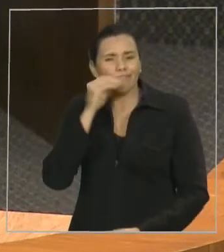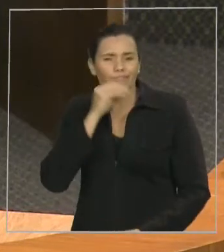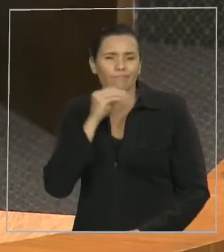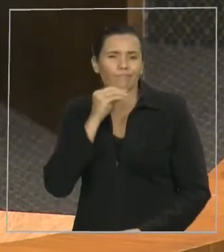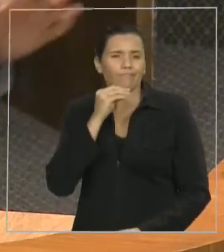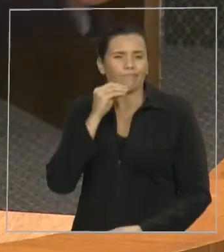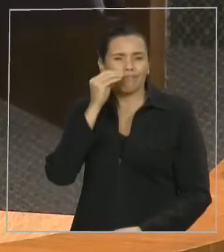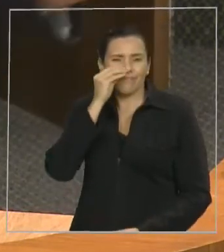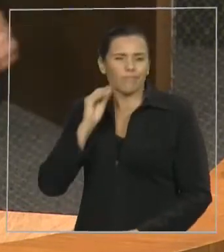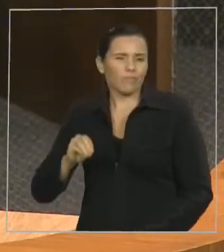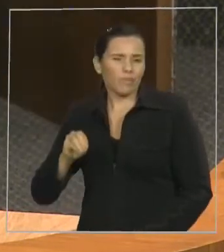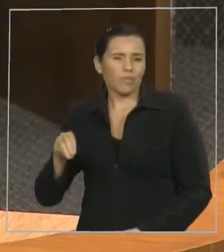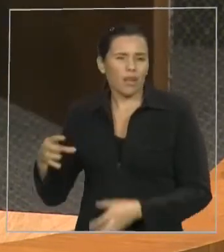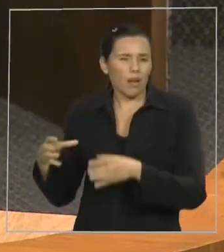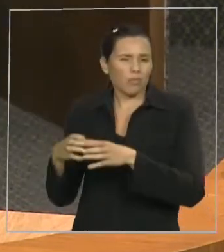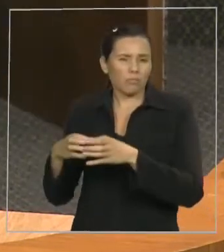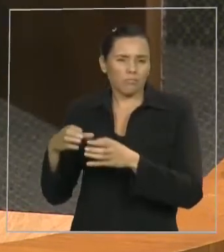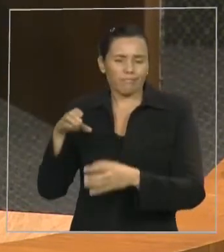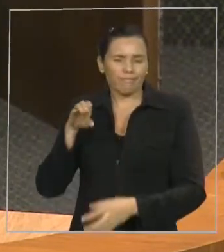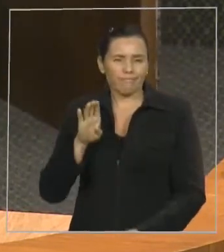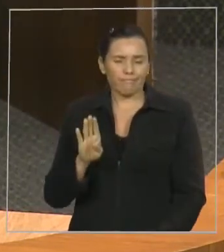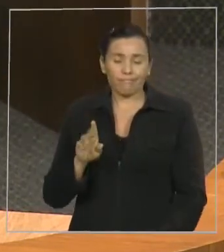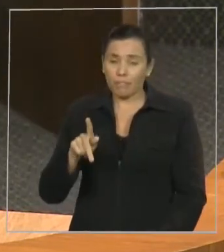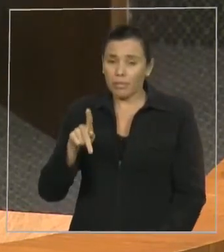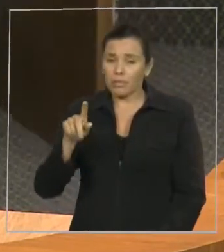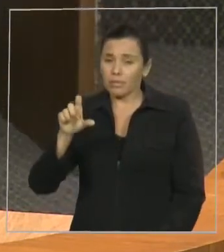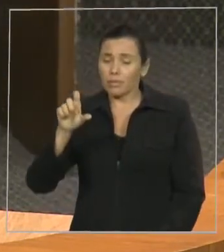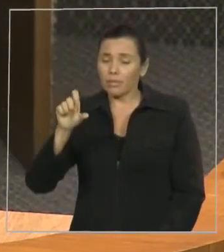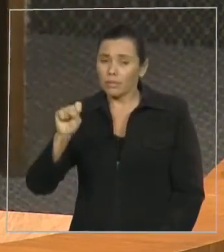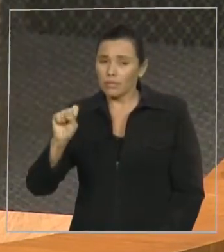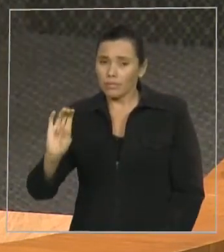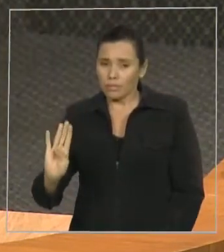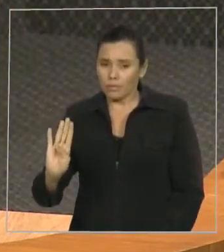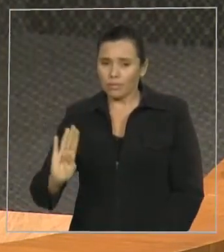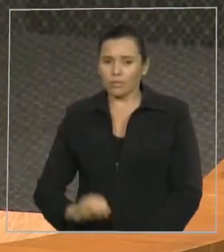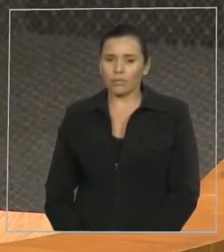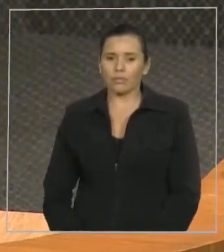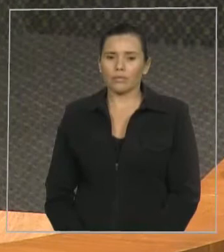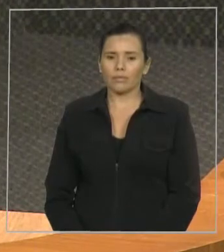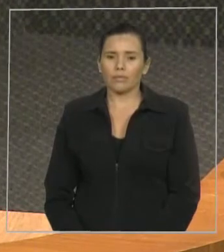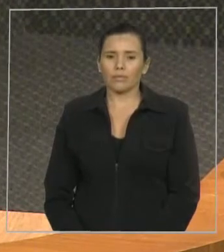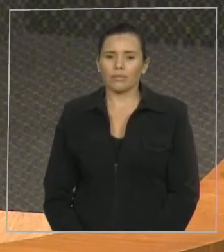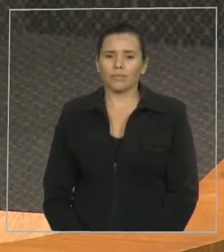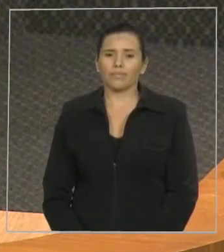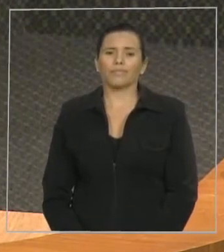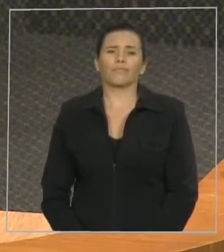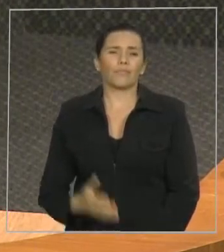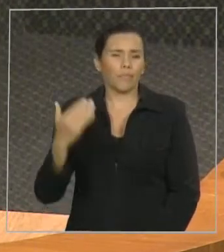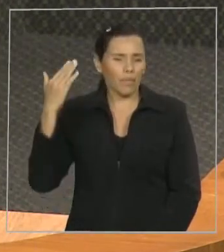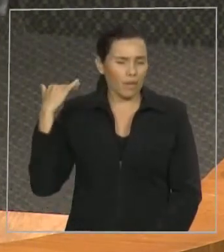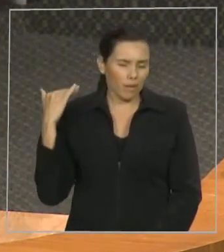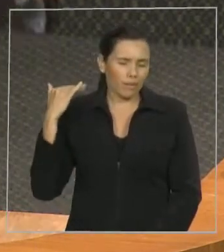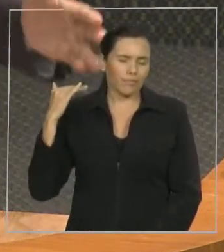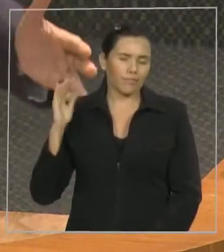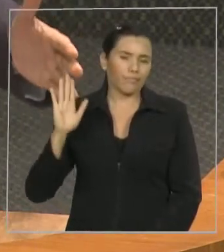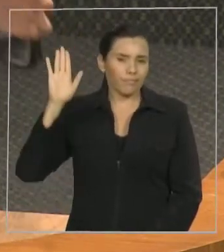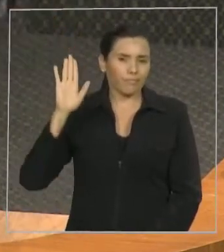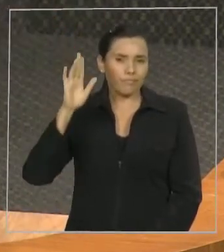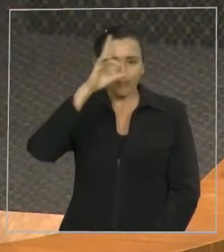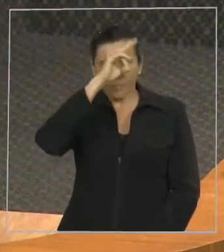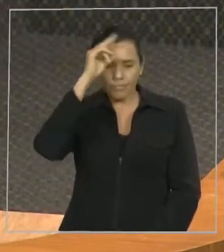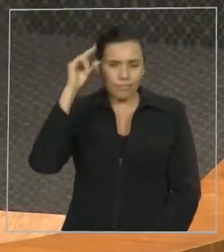trajetória. Mesmo na eleição municipal, o que fizeram com o Partido Socialista Brasileiro, onde eu poderia